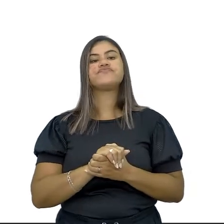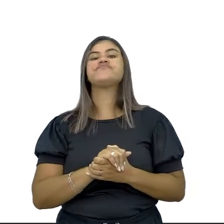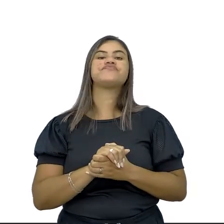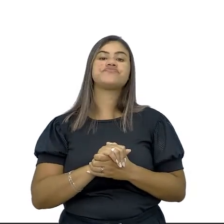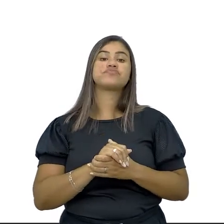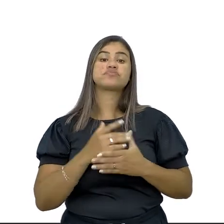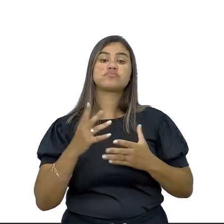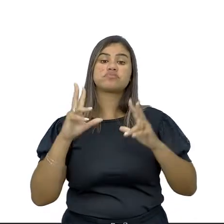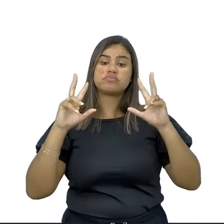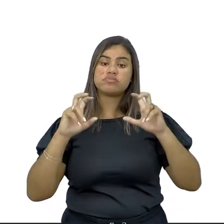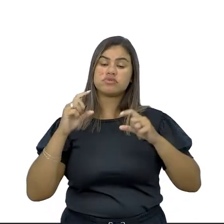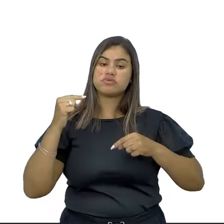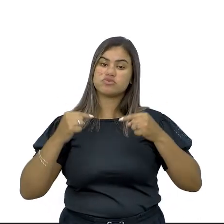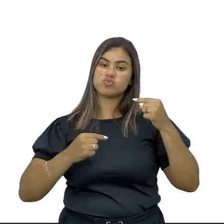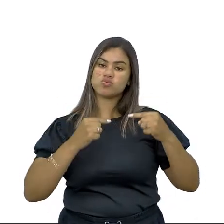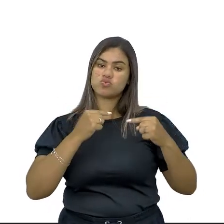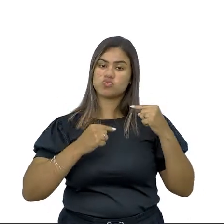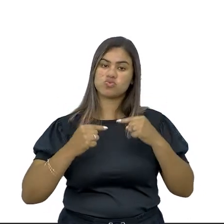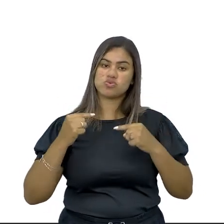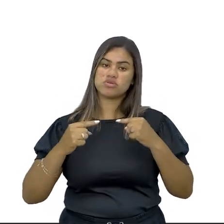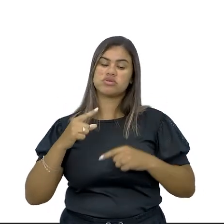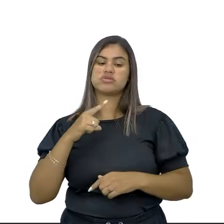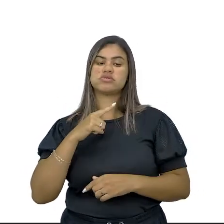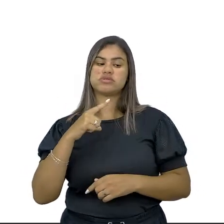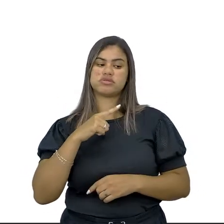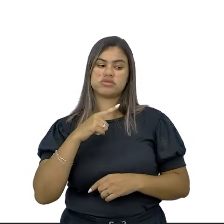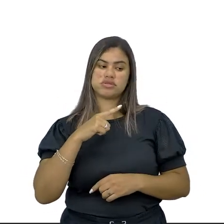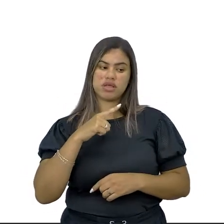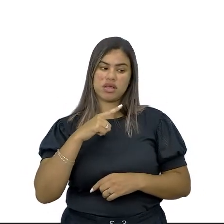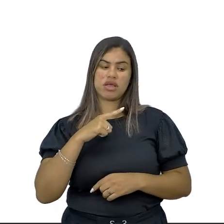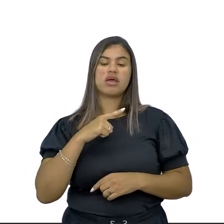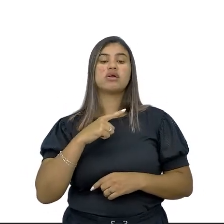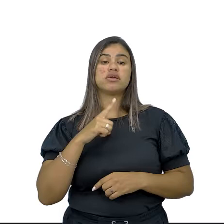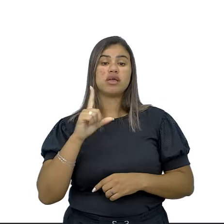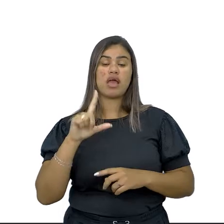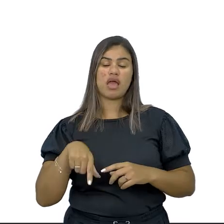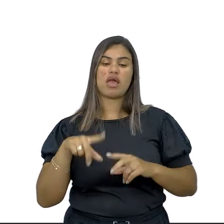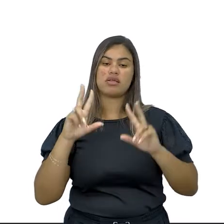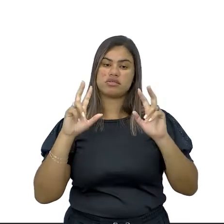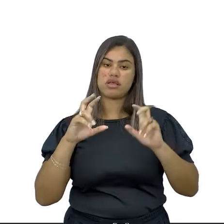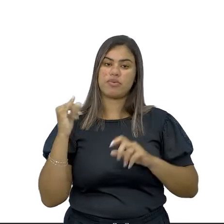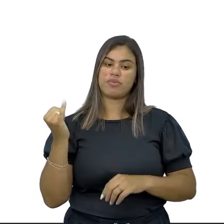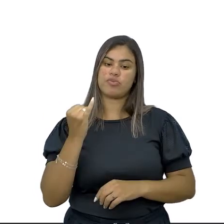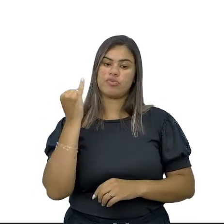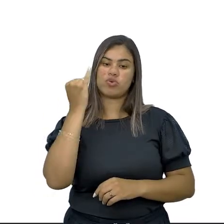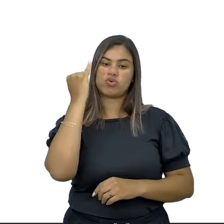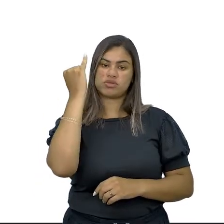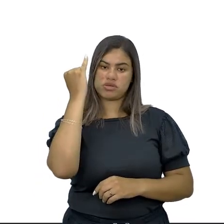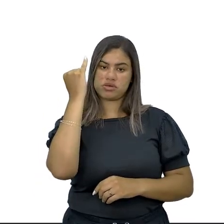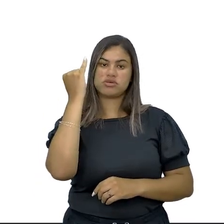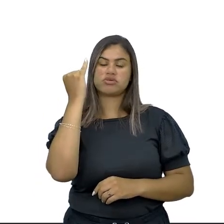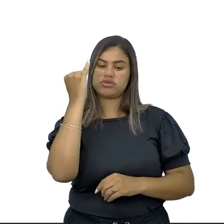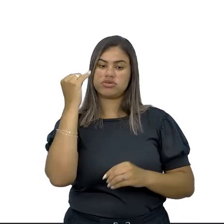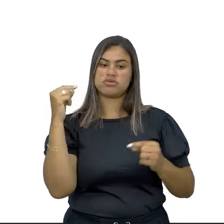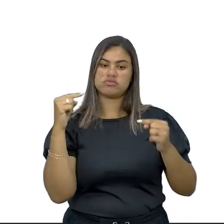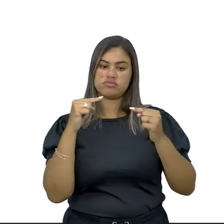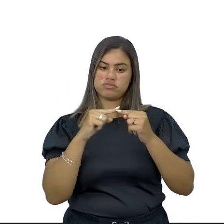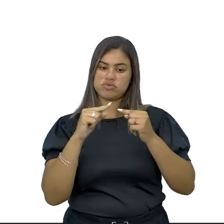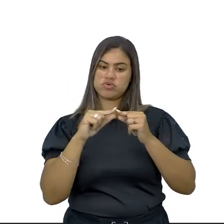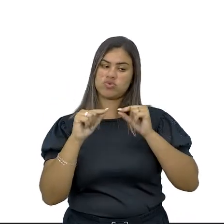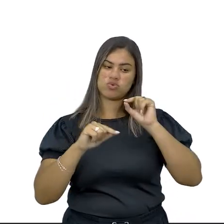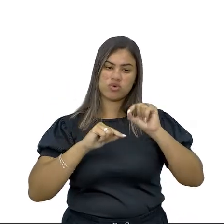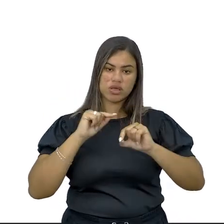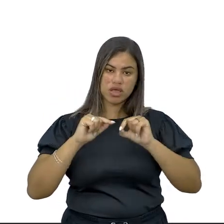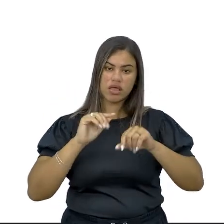vimos discutindo nas formações do ano passado, e é um tema muito importante, né? Essa reflexão sobre a prática permite o